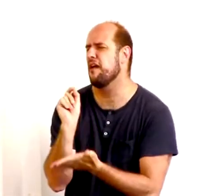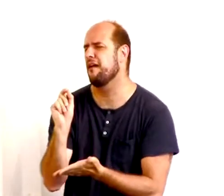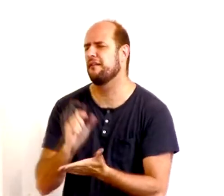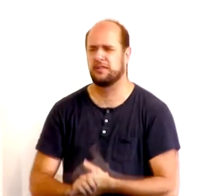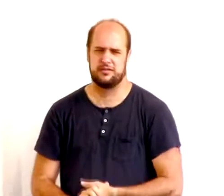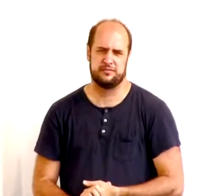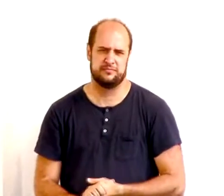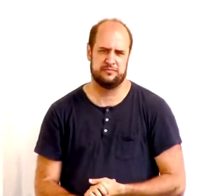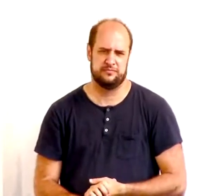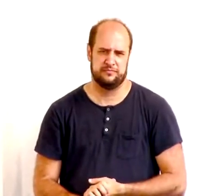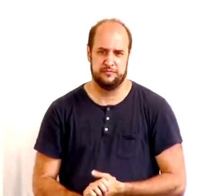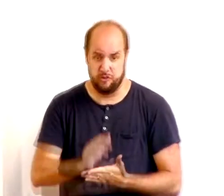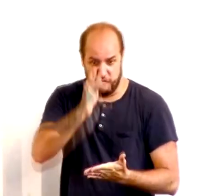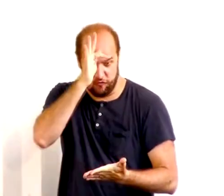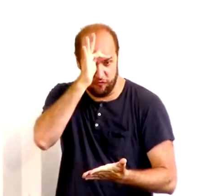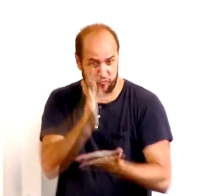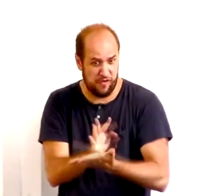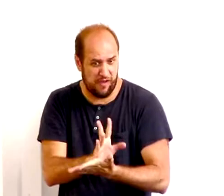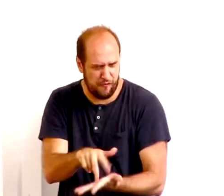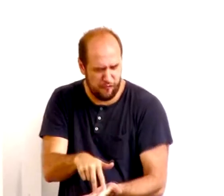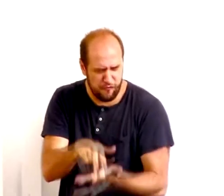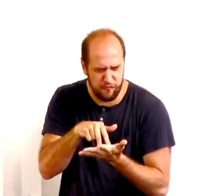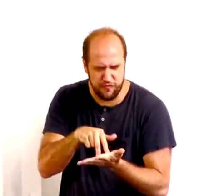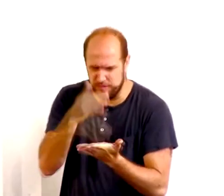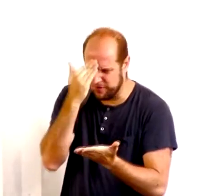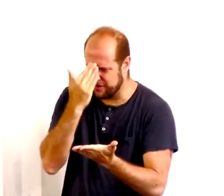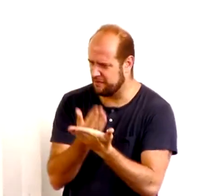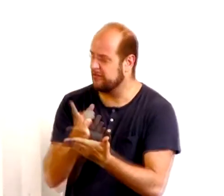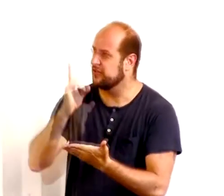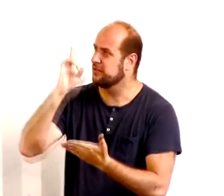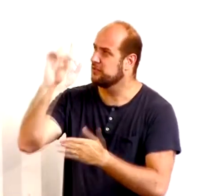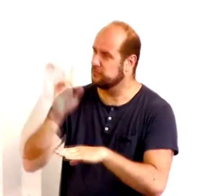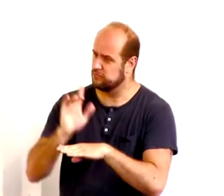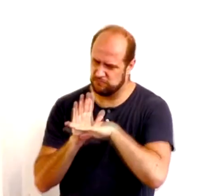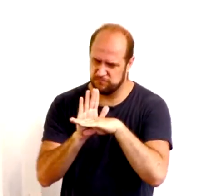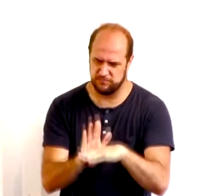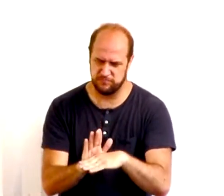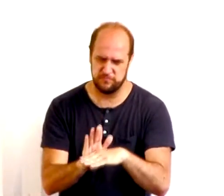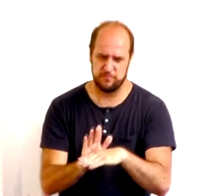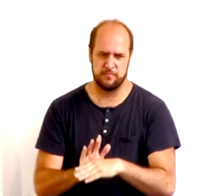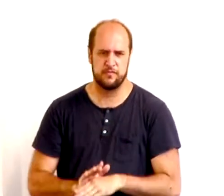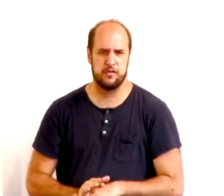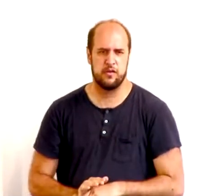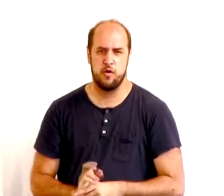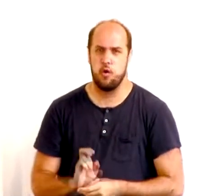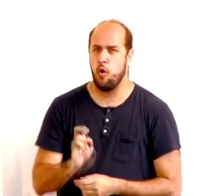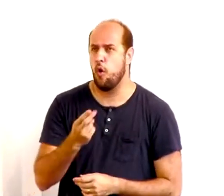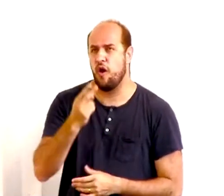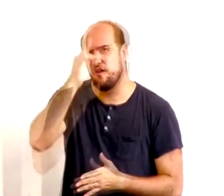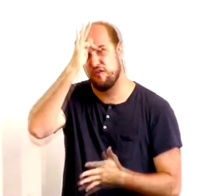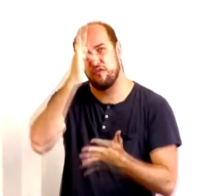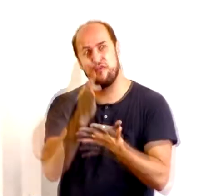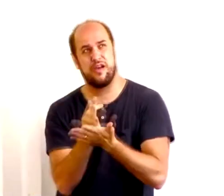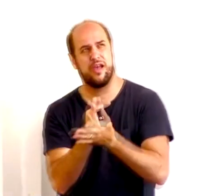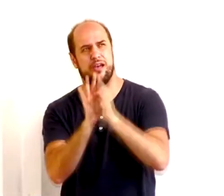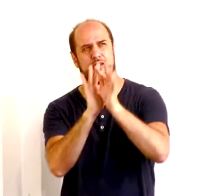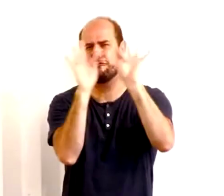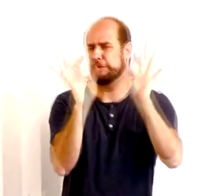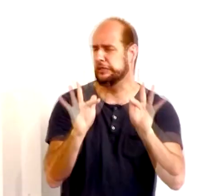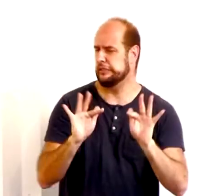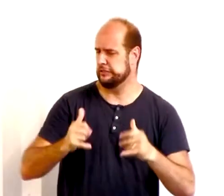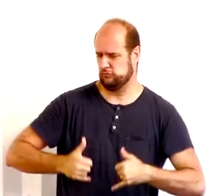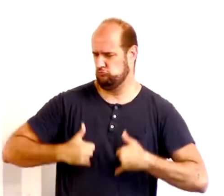É uma fé que utiliza do Senhor para o meu bem-estar? É uma fé que, puxa, é muito feliz e